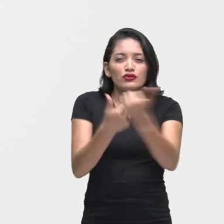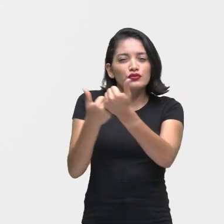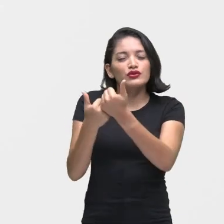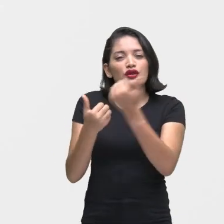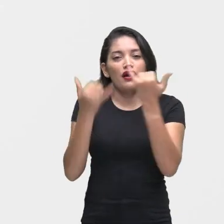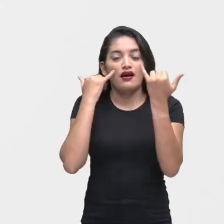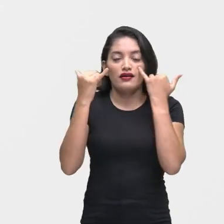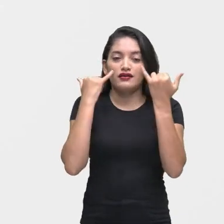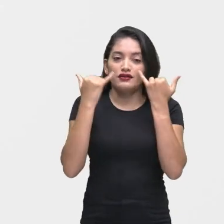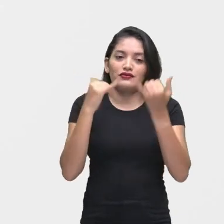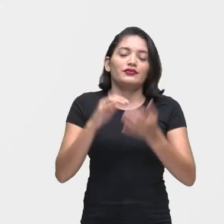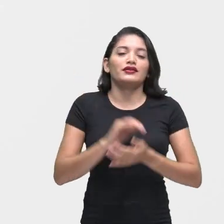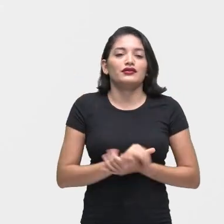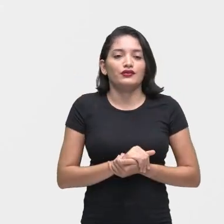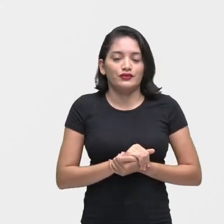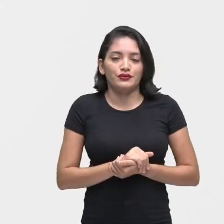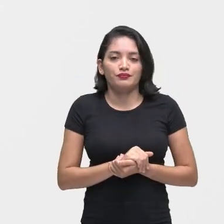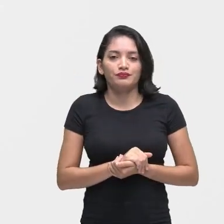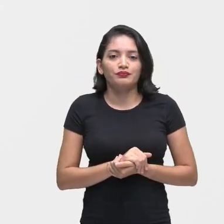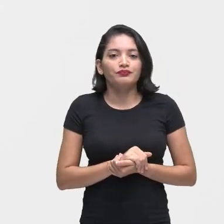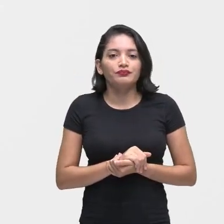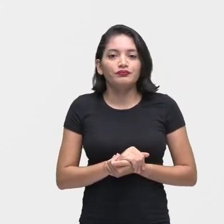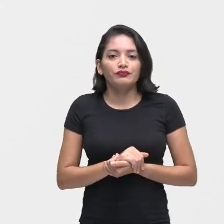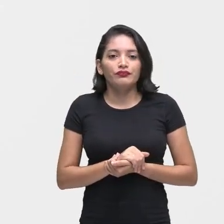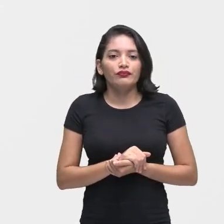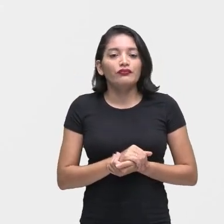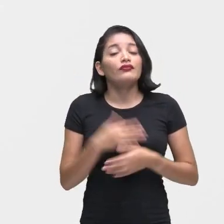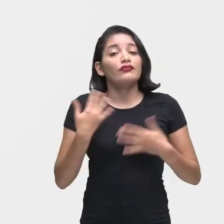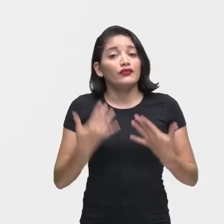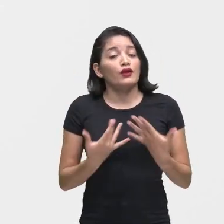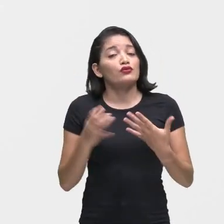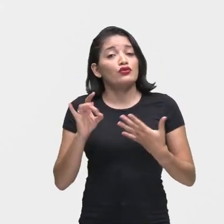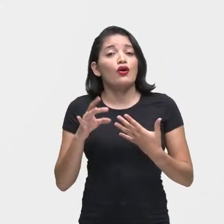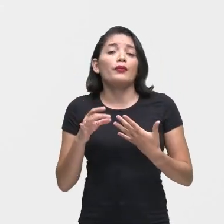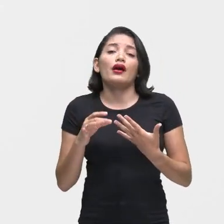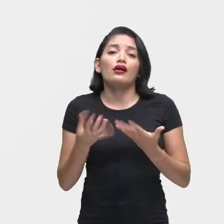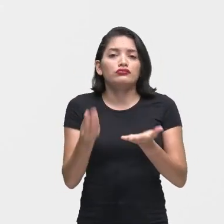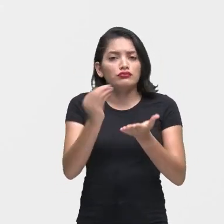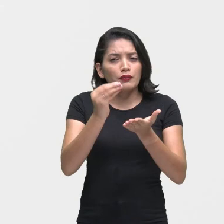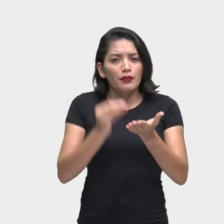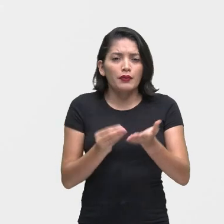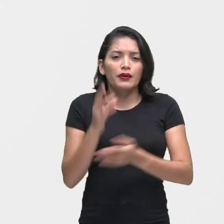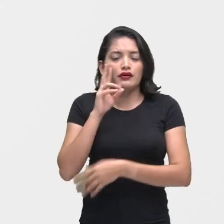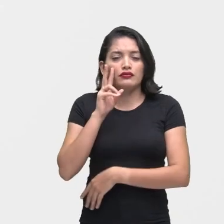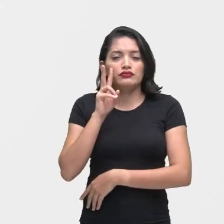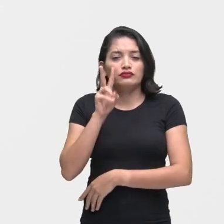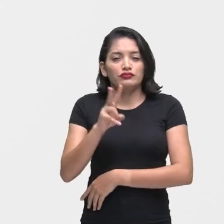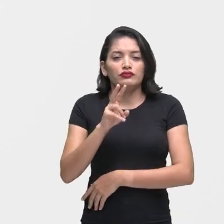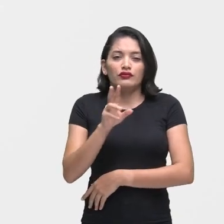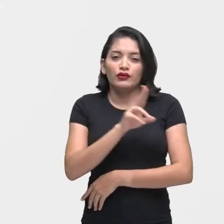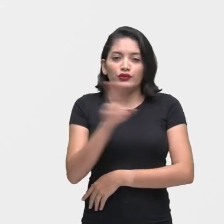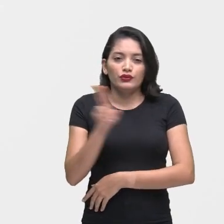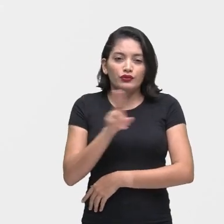as informações celebrado pelas suas então só para reforçar um pouquinho vamos ver a resposta